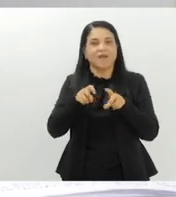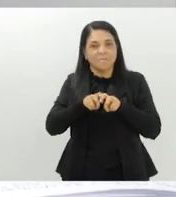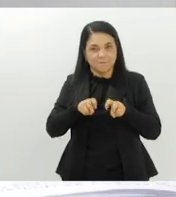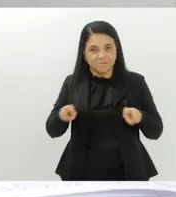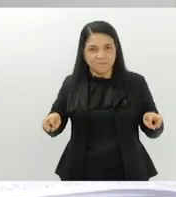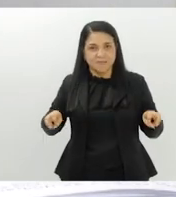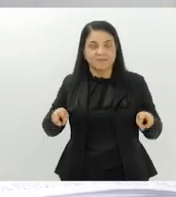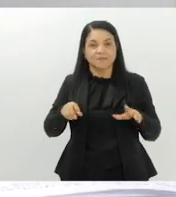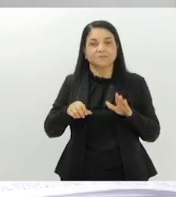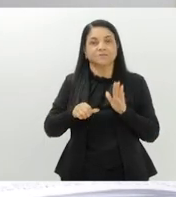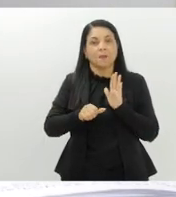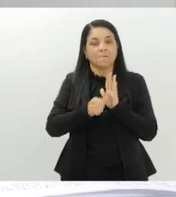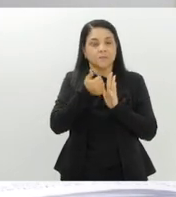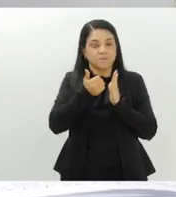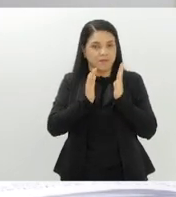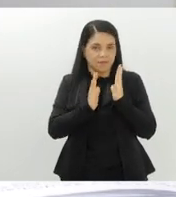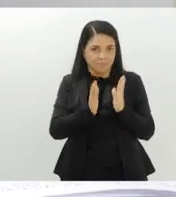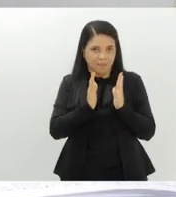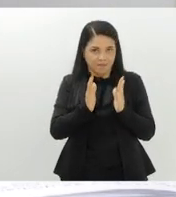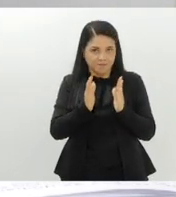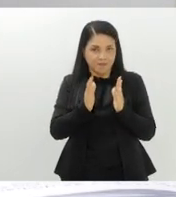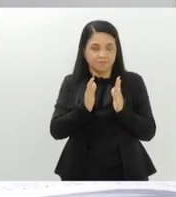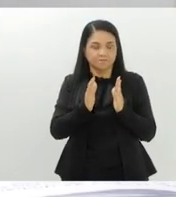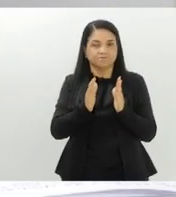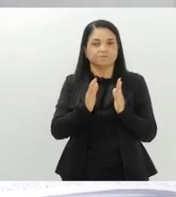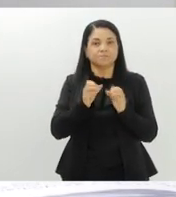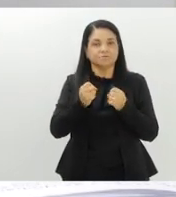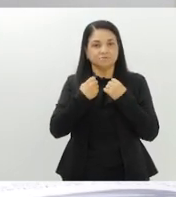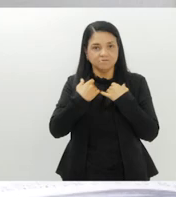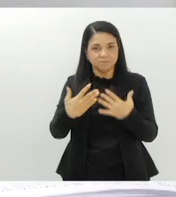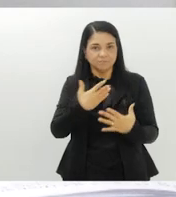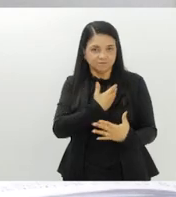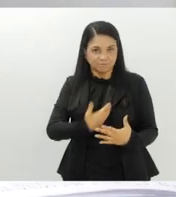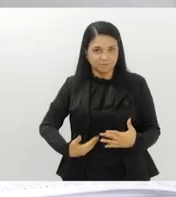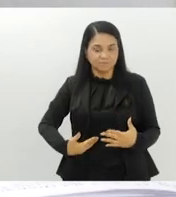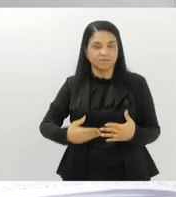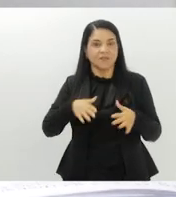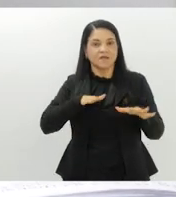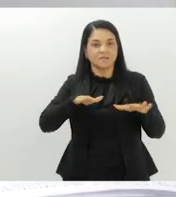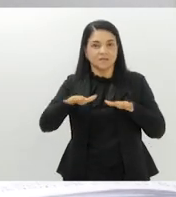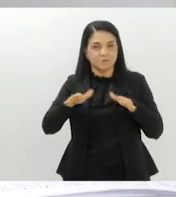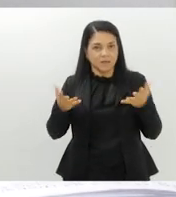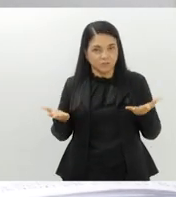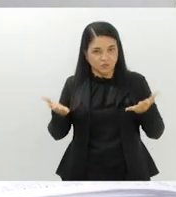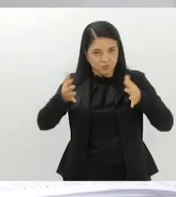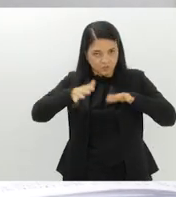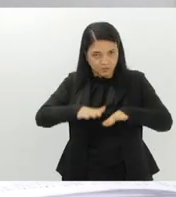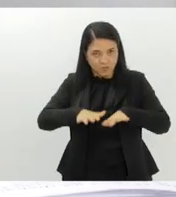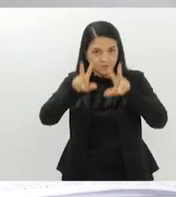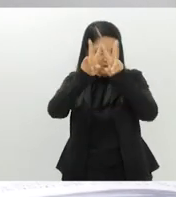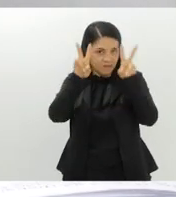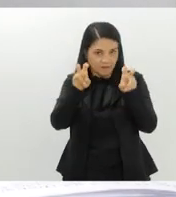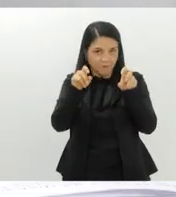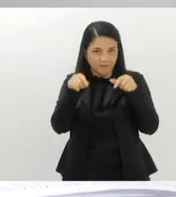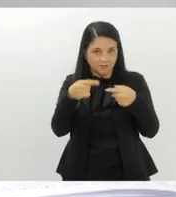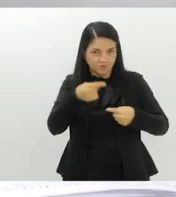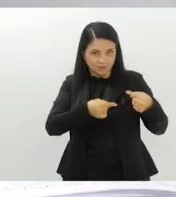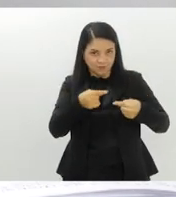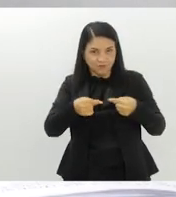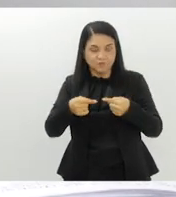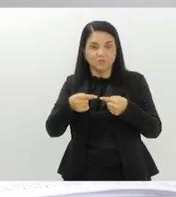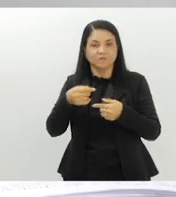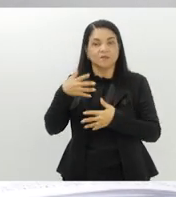gente está na primeira etapa da nossa audiência, que o tema é acessibilidade e inclusão. Então, agora, ouçamos